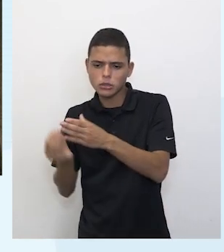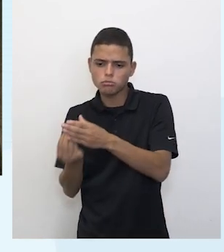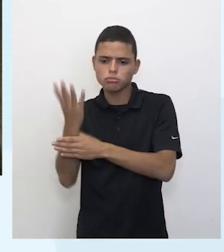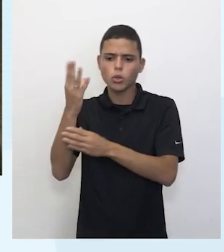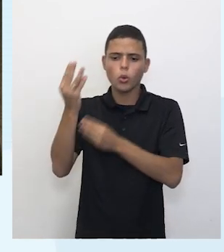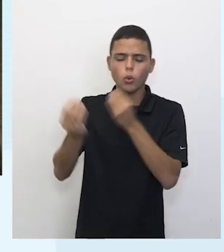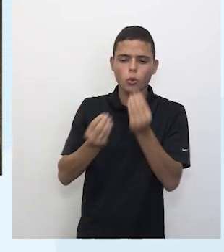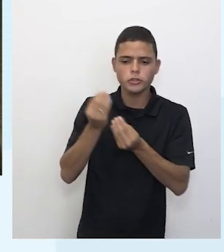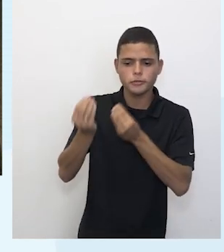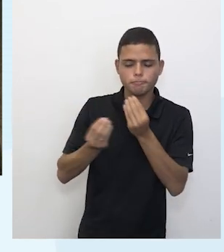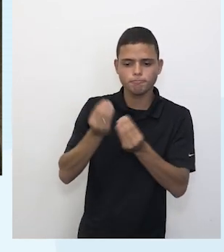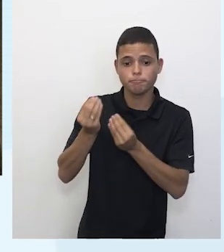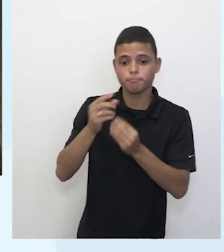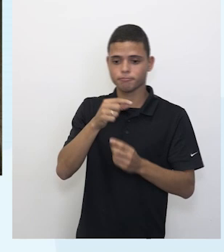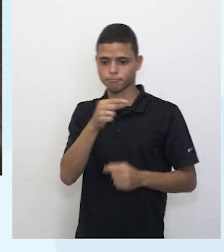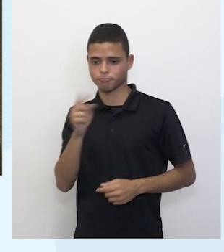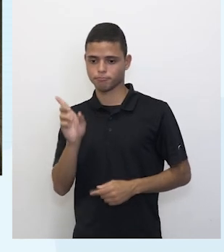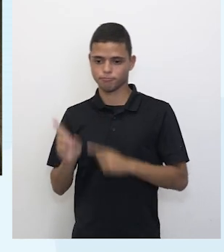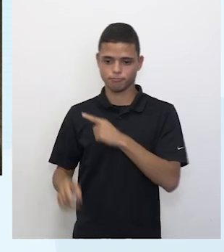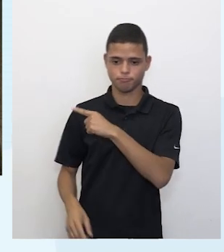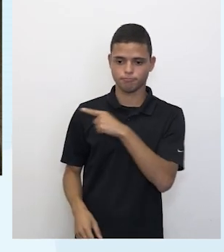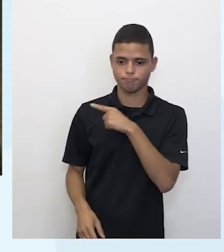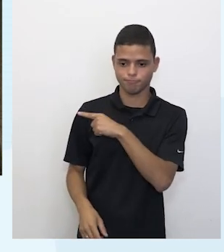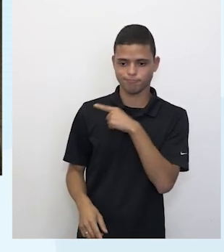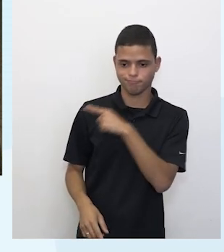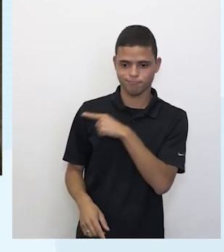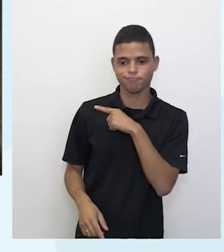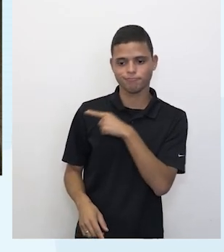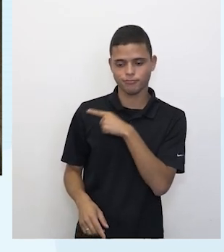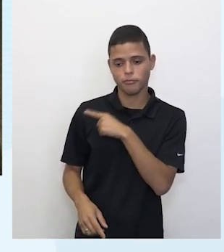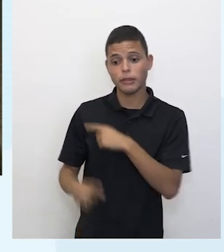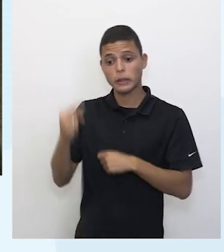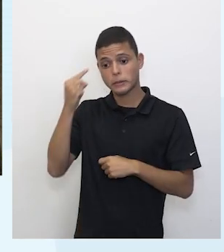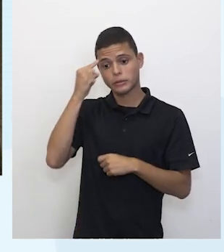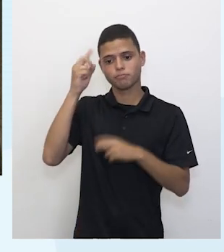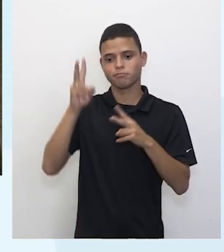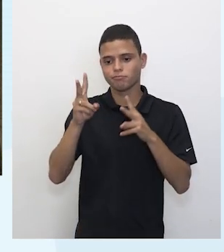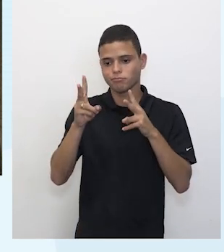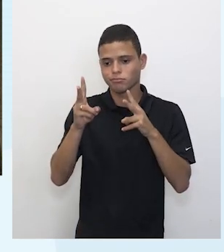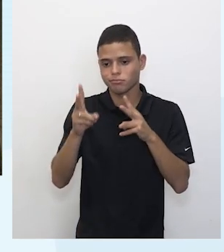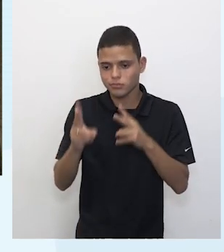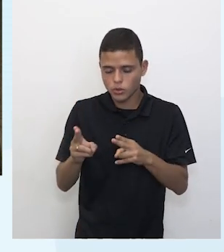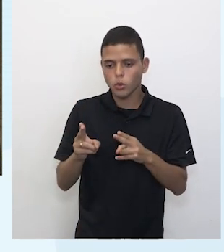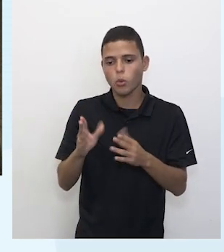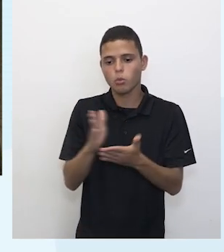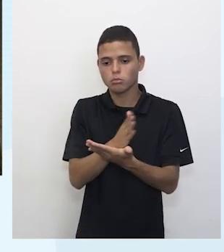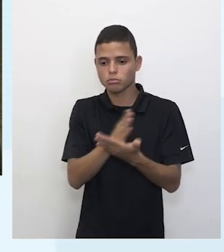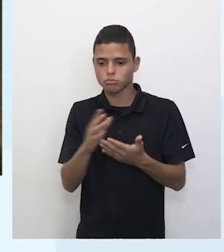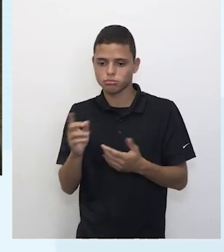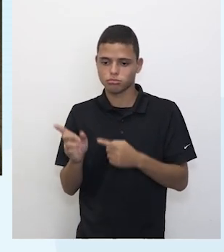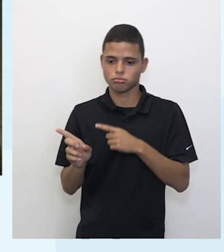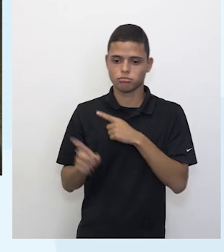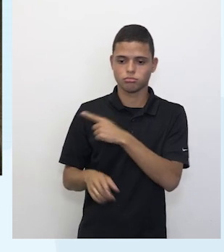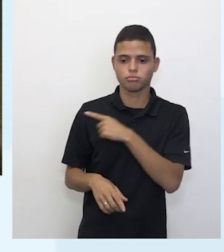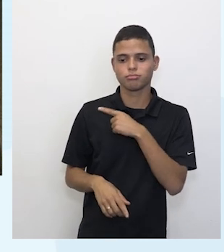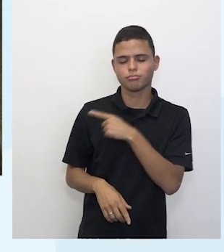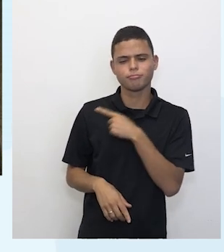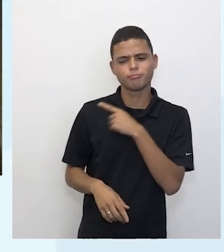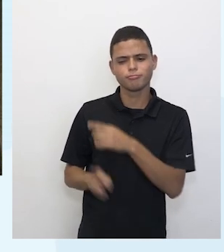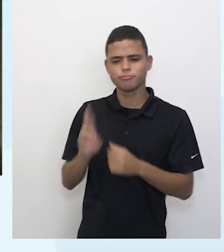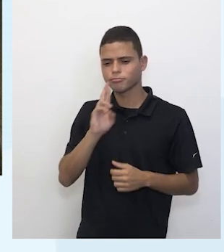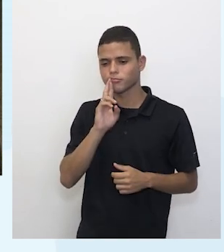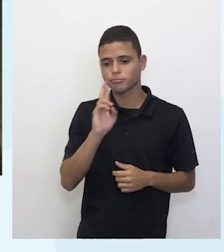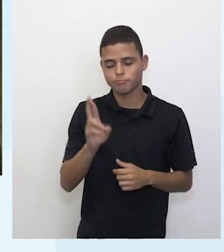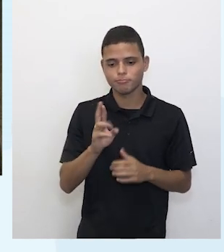pela semelhança das respostas que eles deram a essa pergunta, eles são encaixados, então, dentro de